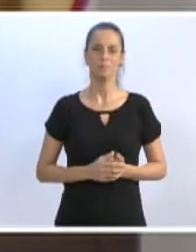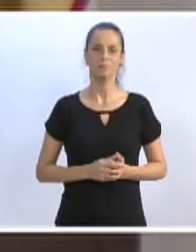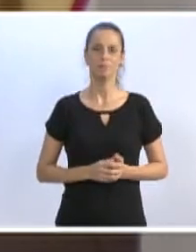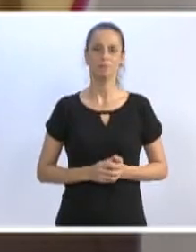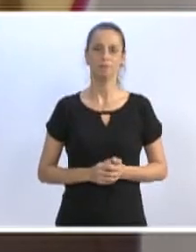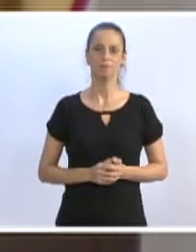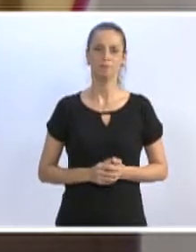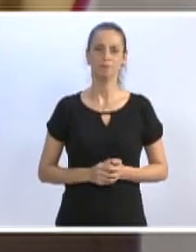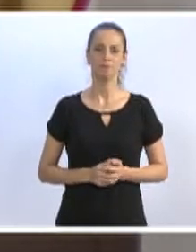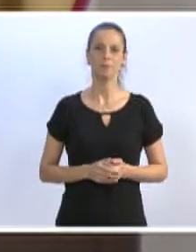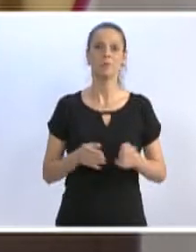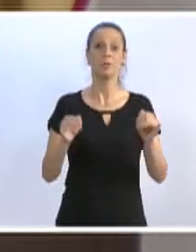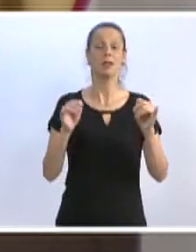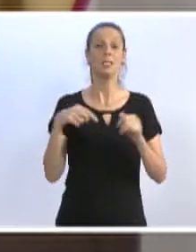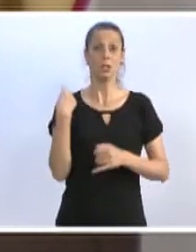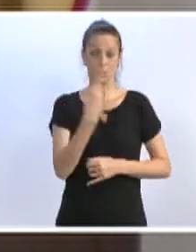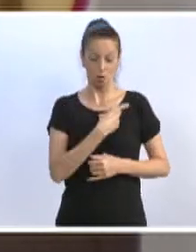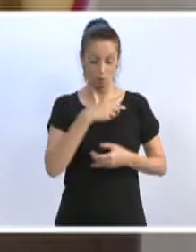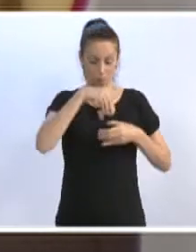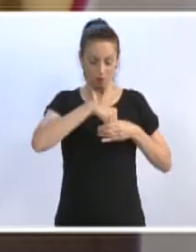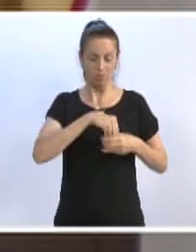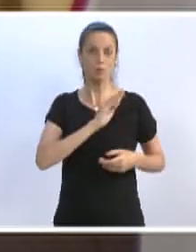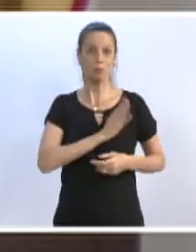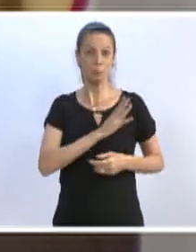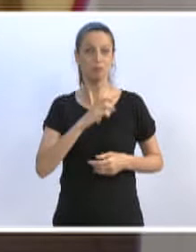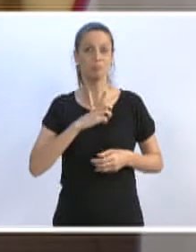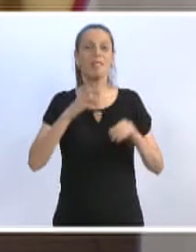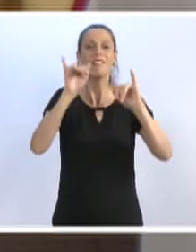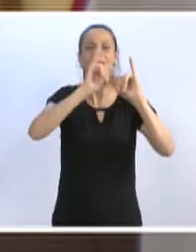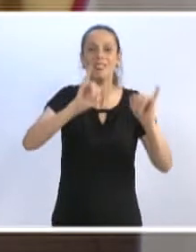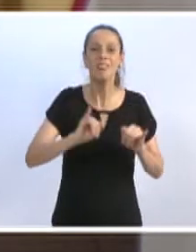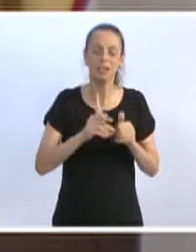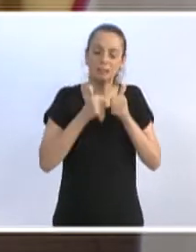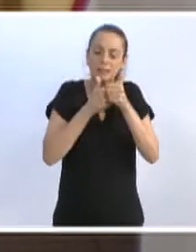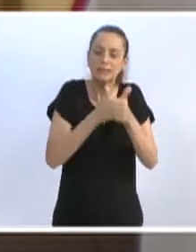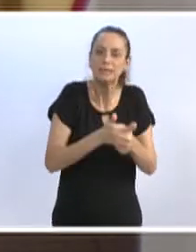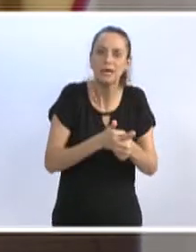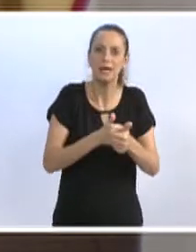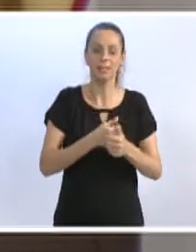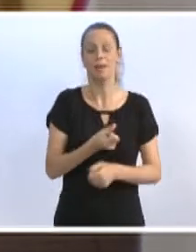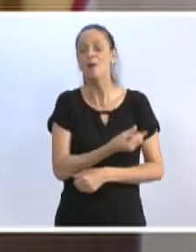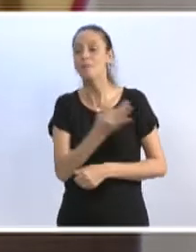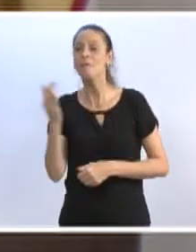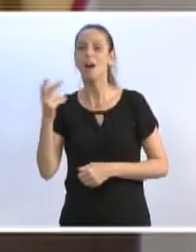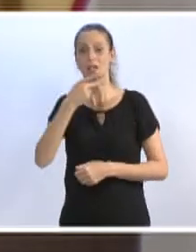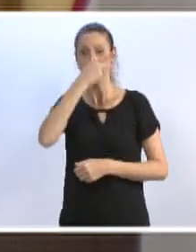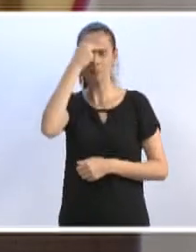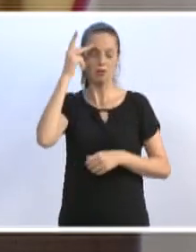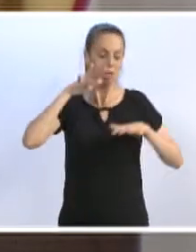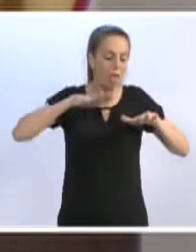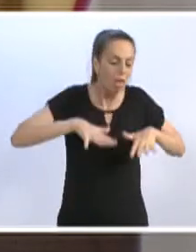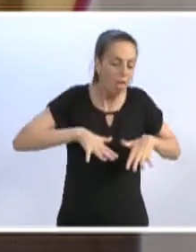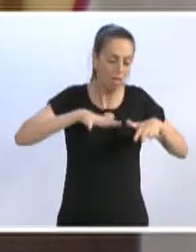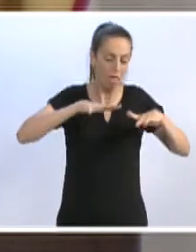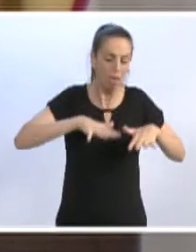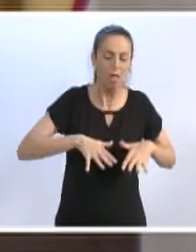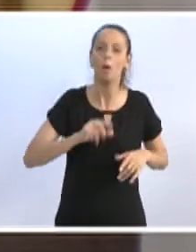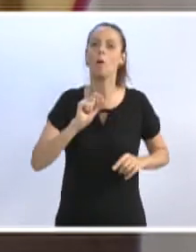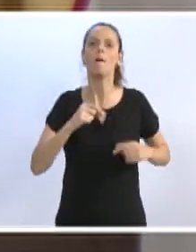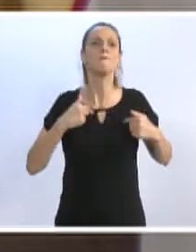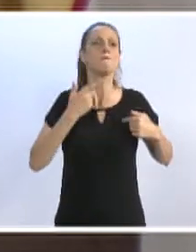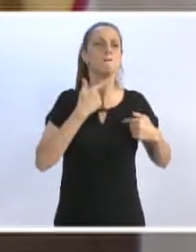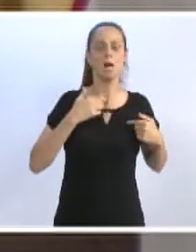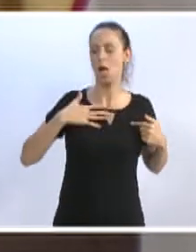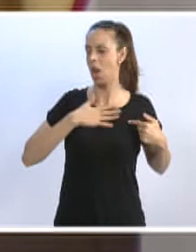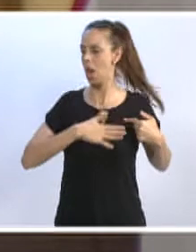Os ídolos que fazemos em nossos corações, que hoje um grande número de pessoas diz, eu quero o prazer a todo custo,